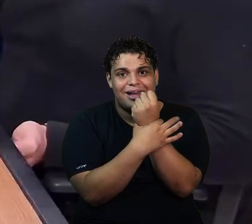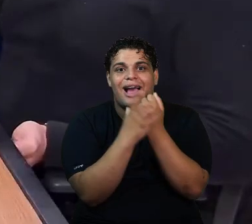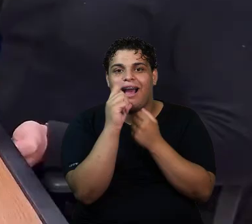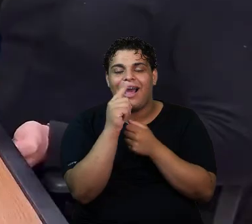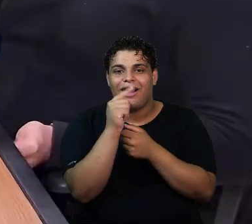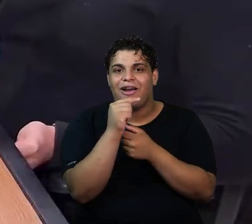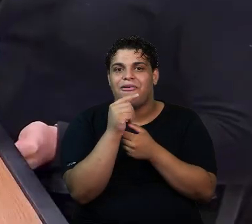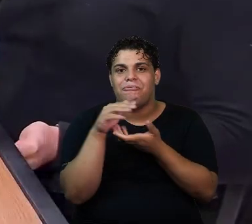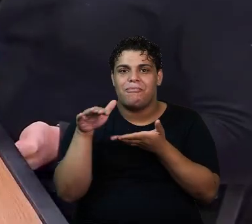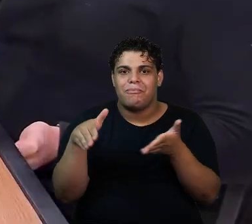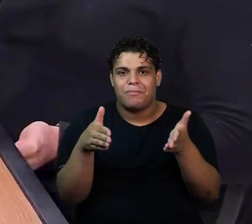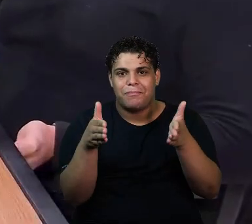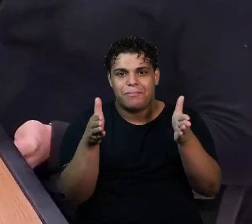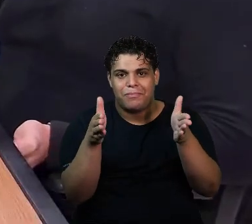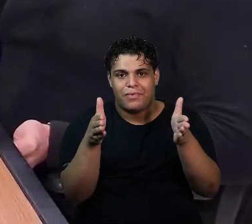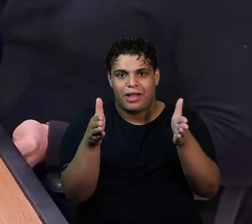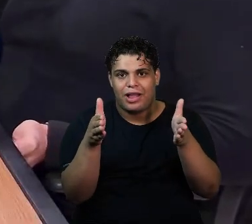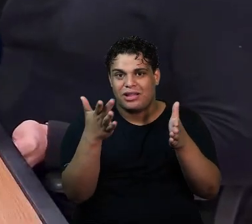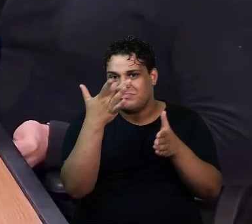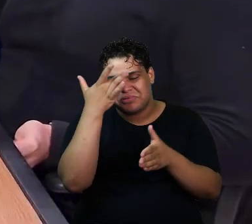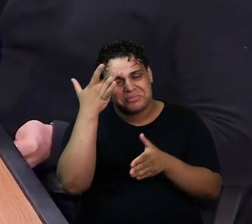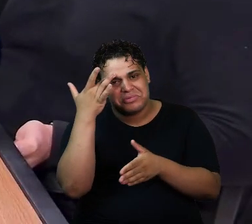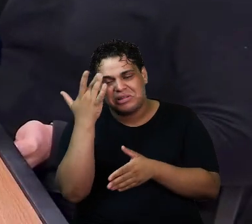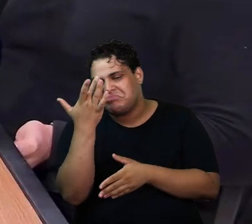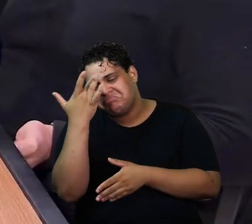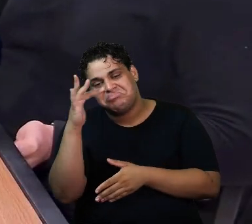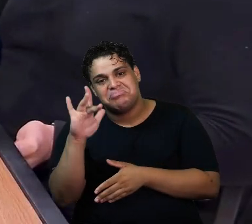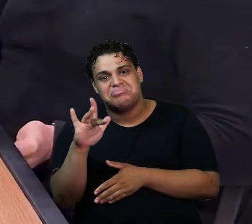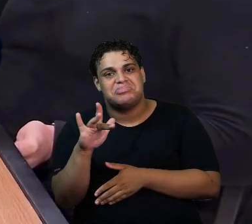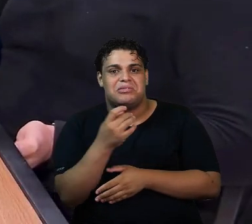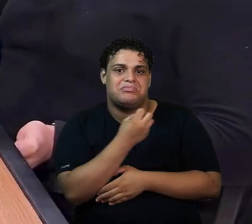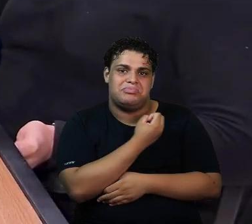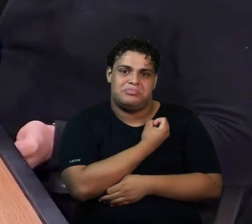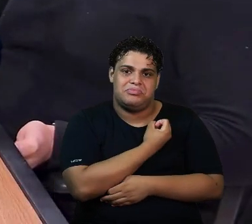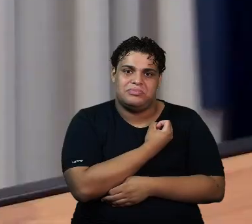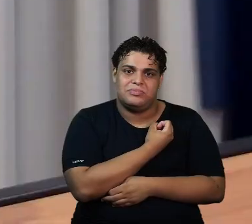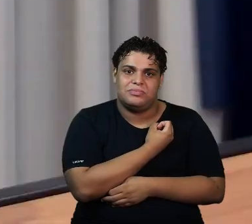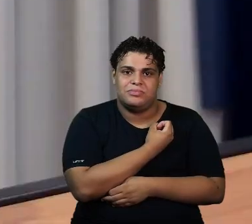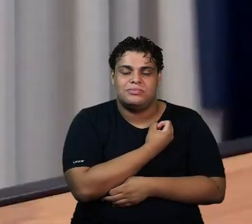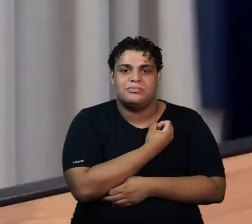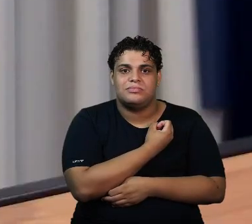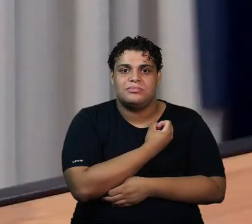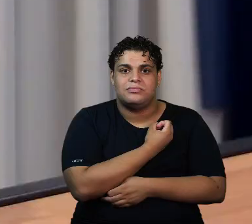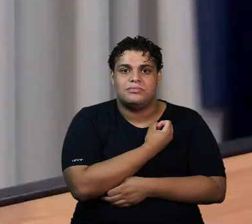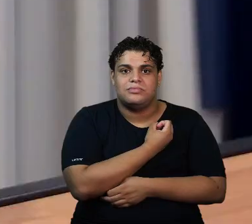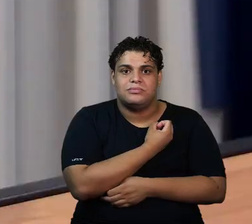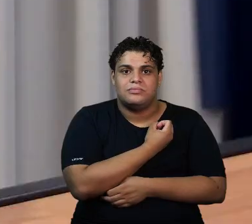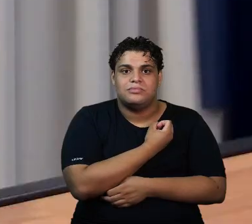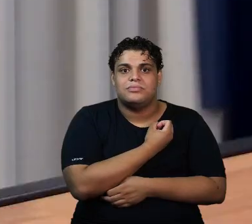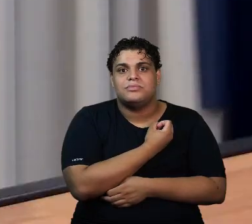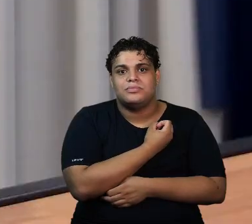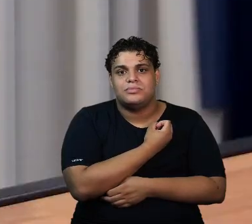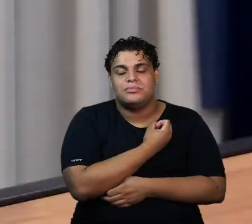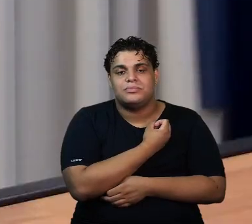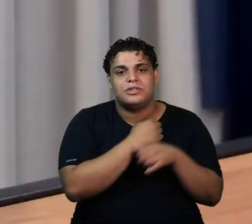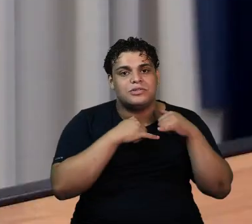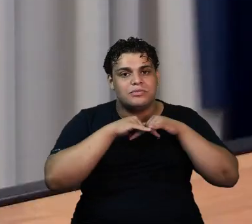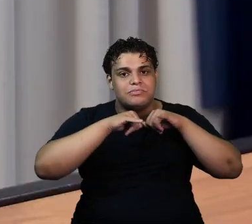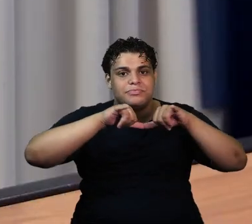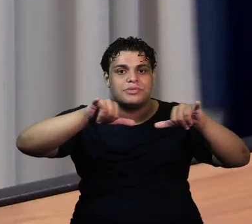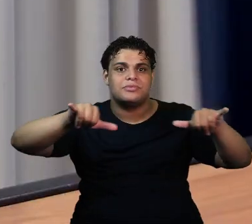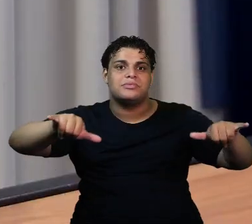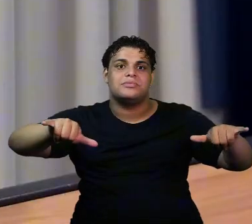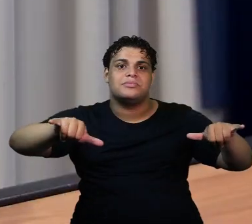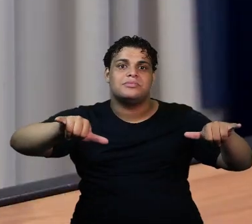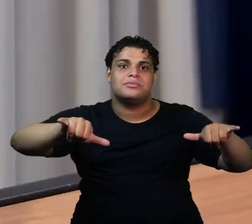realmente que as pessoas desconhecem os números. As pessoas desconhecem as repercussões